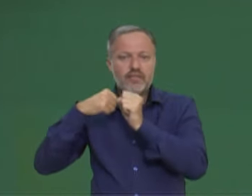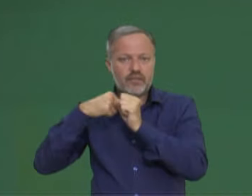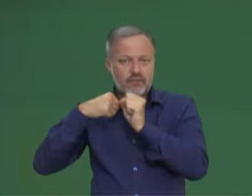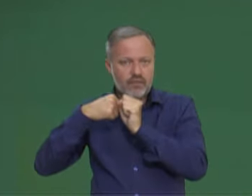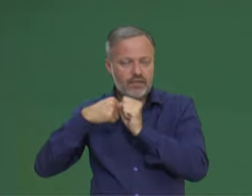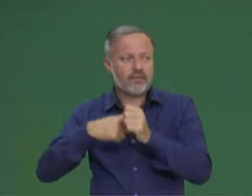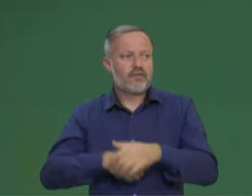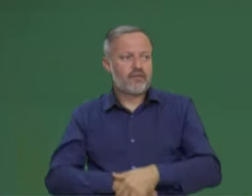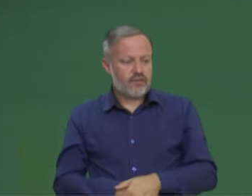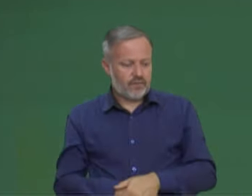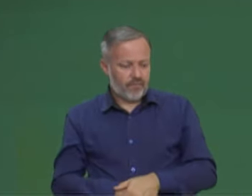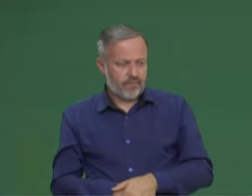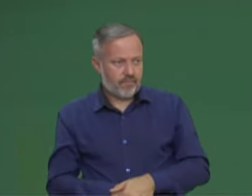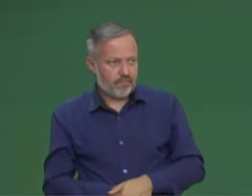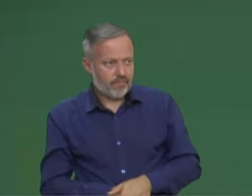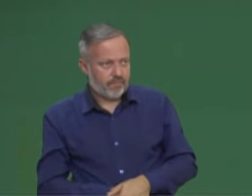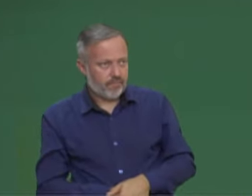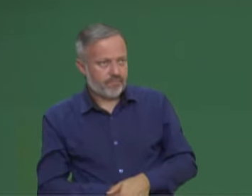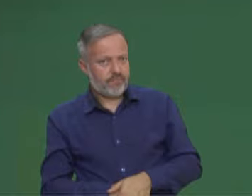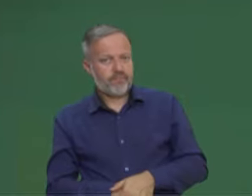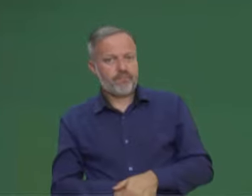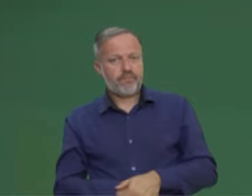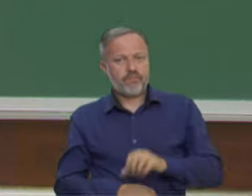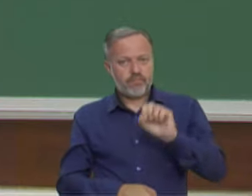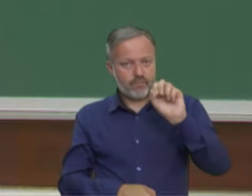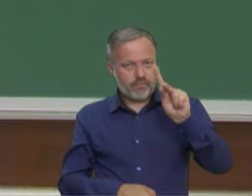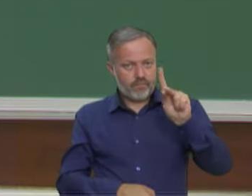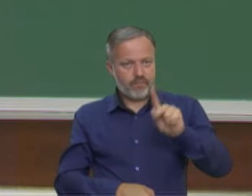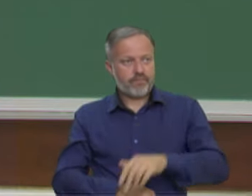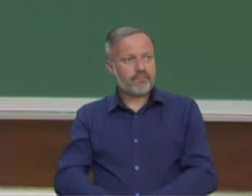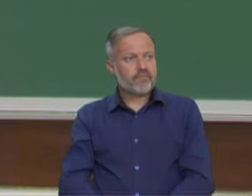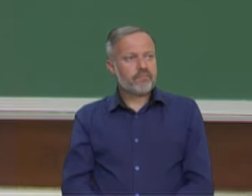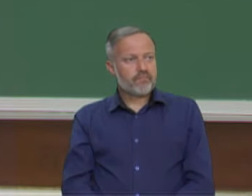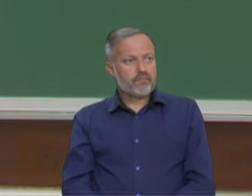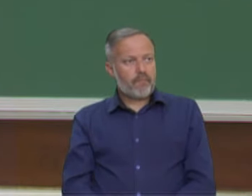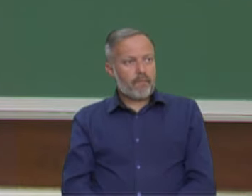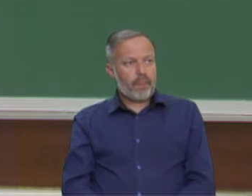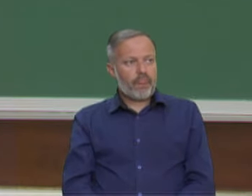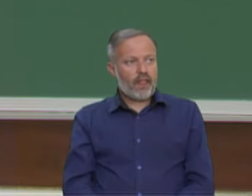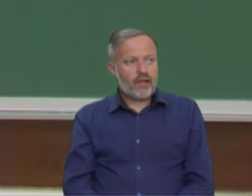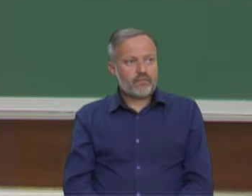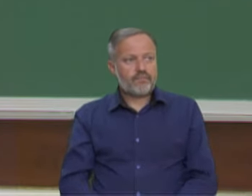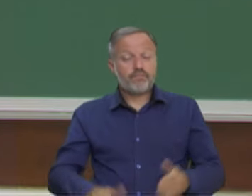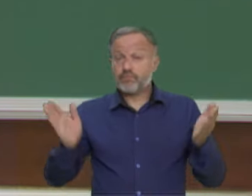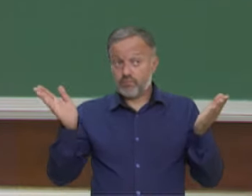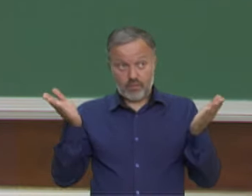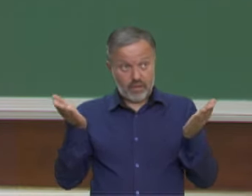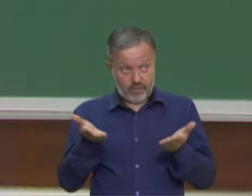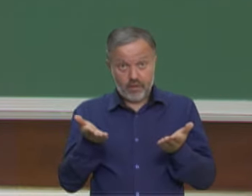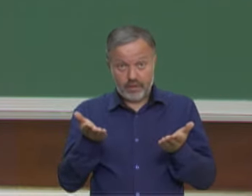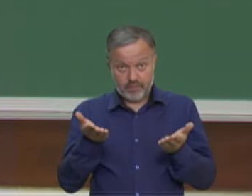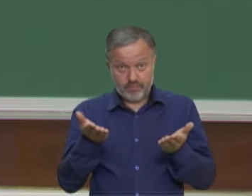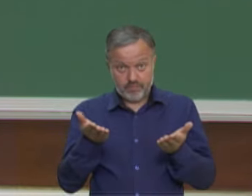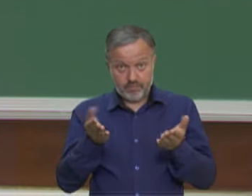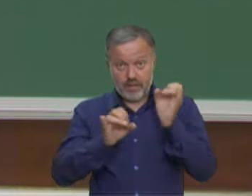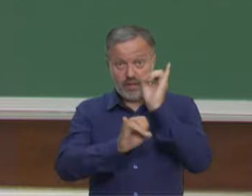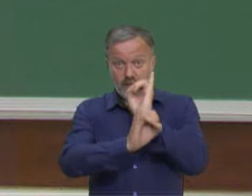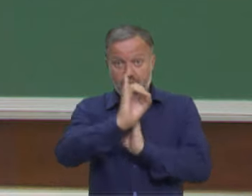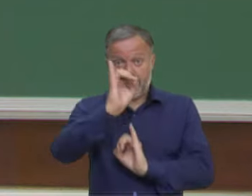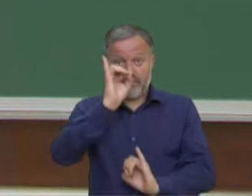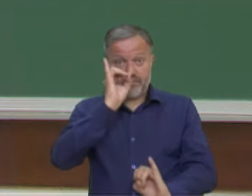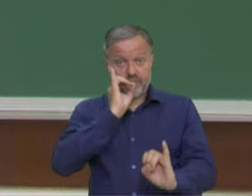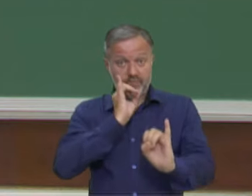formalidade para informalidade, ok? Agora, em la web, ou seja, na internet, vamos